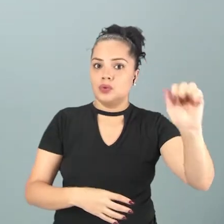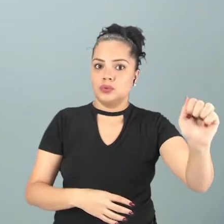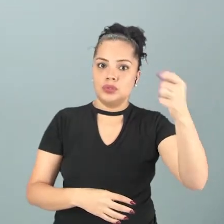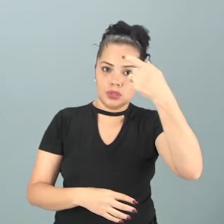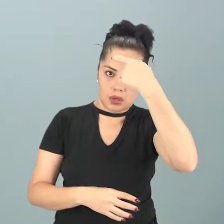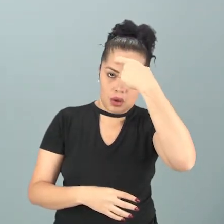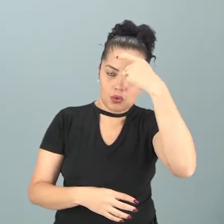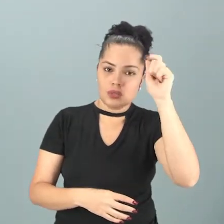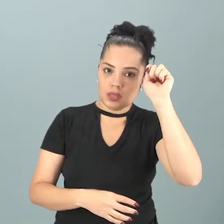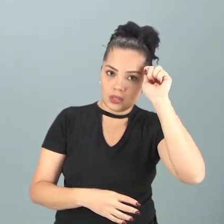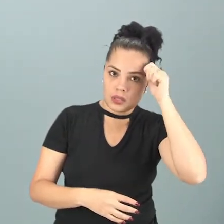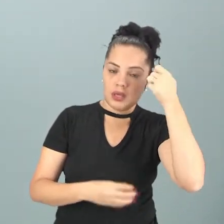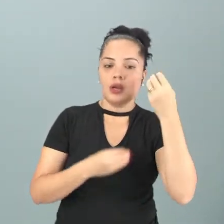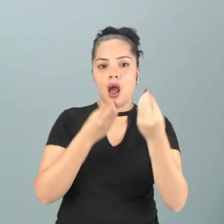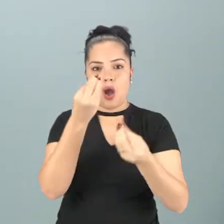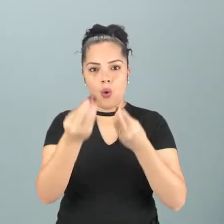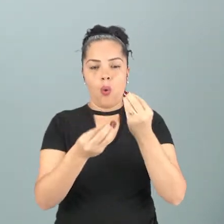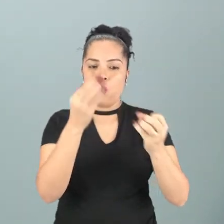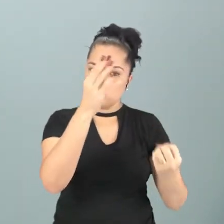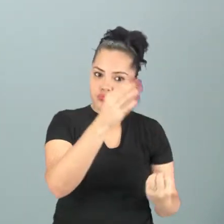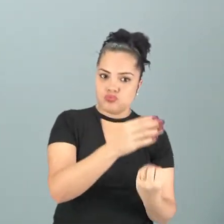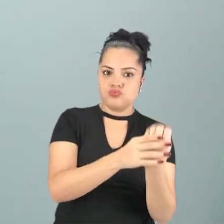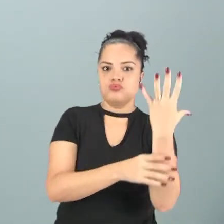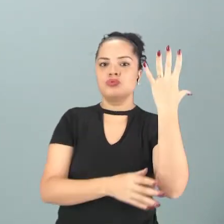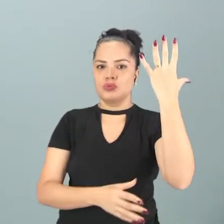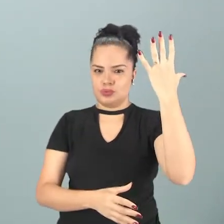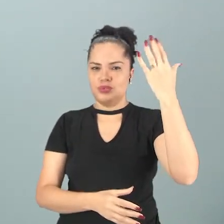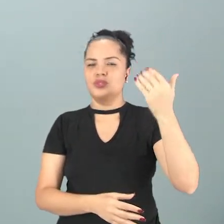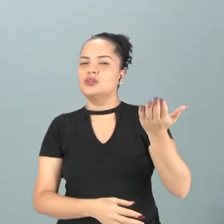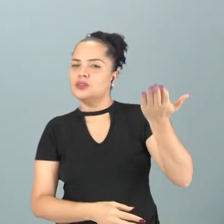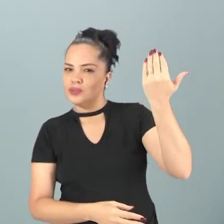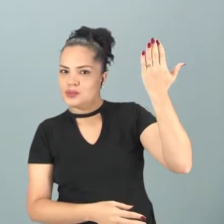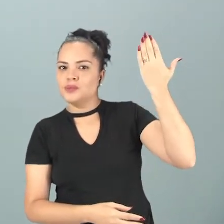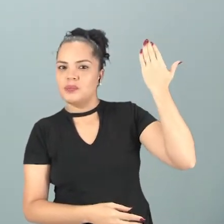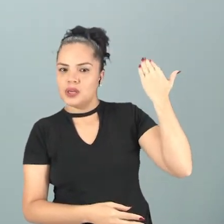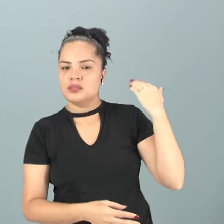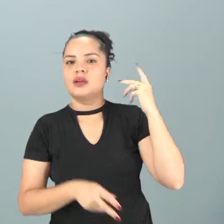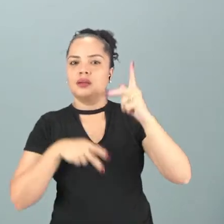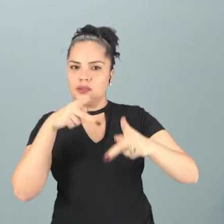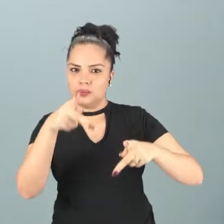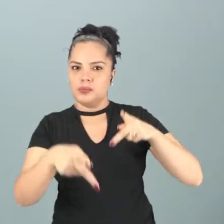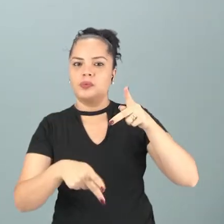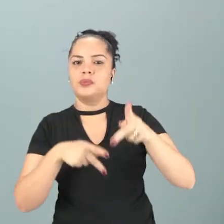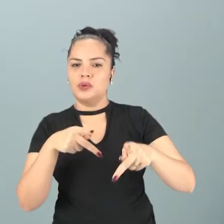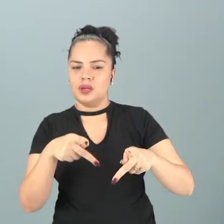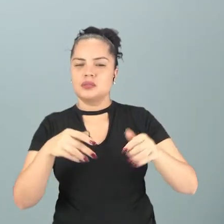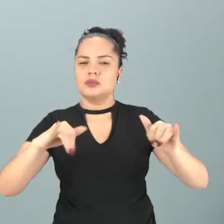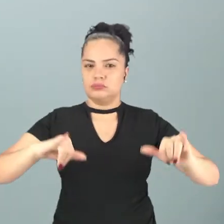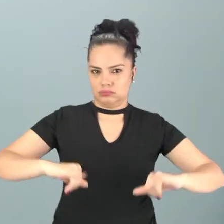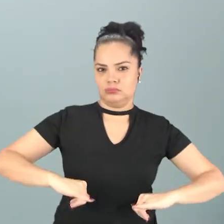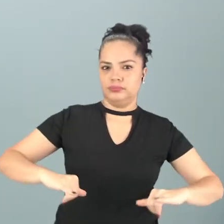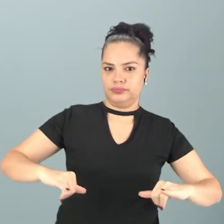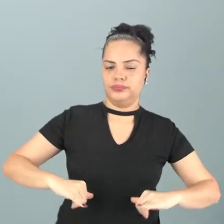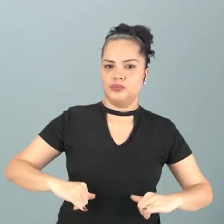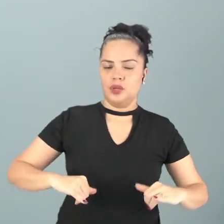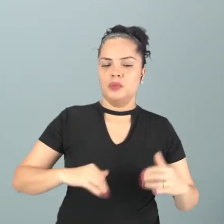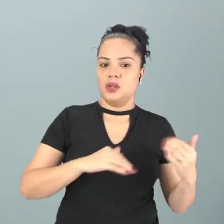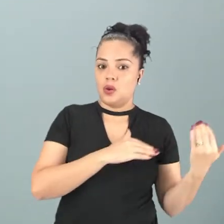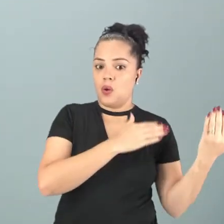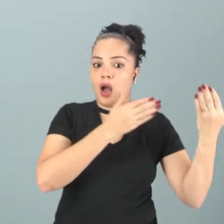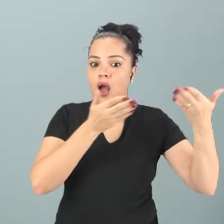lembrar as nossas origens, as nossas raízes e tudo aquilo que o nosso povo já sofreu para que a gente pudesse estar aqui hoje,